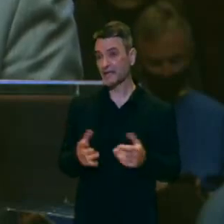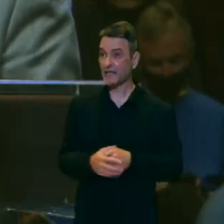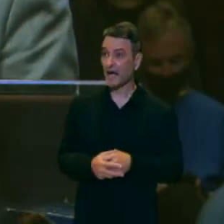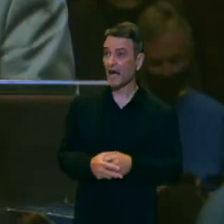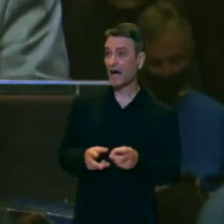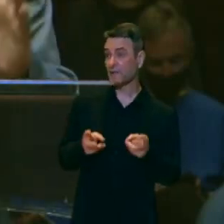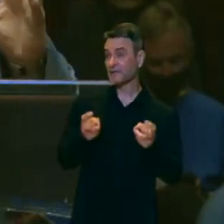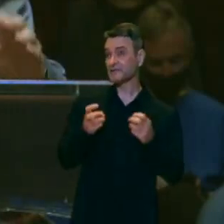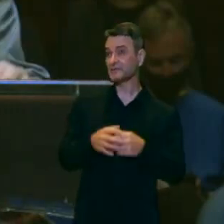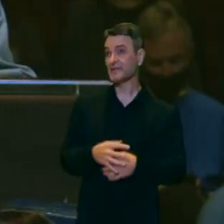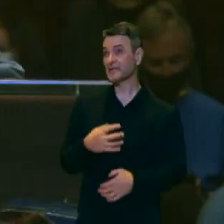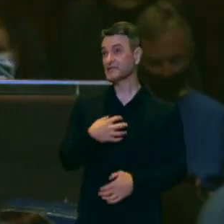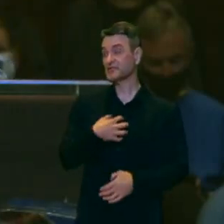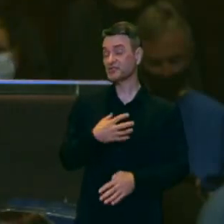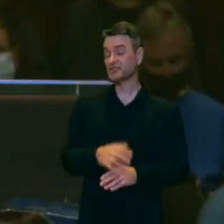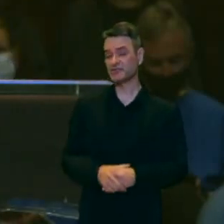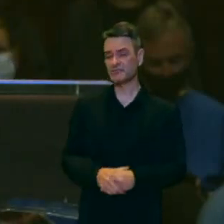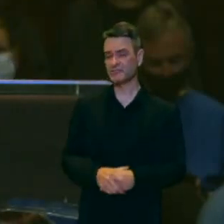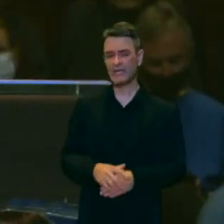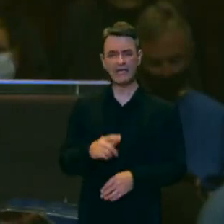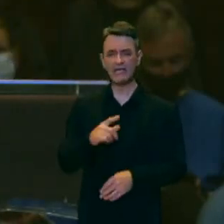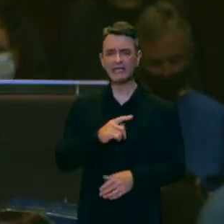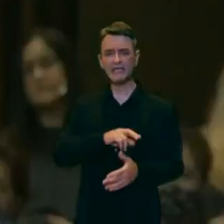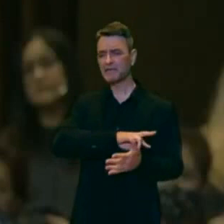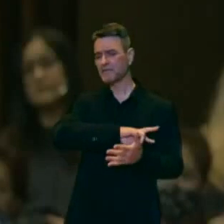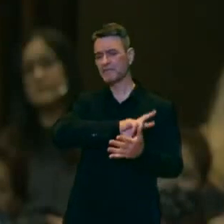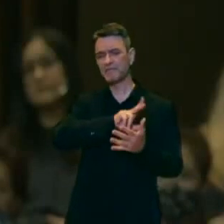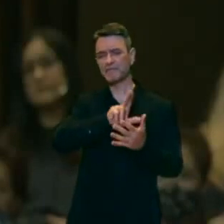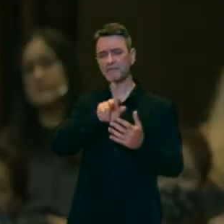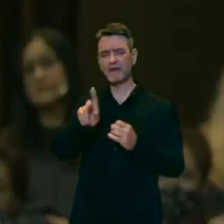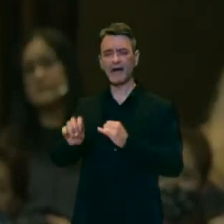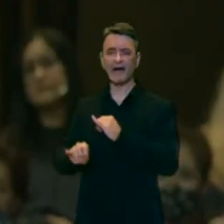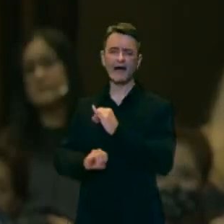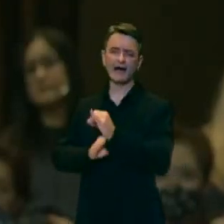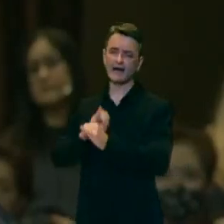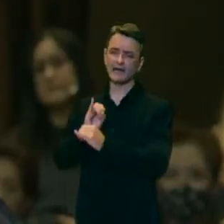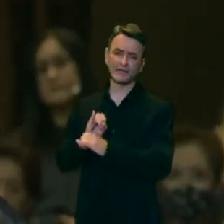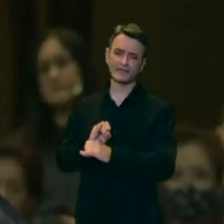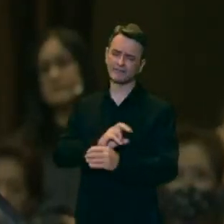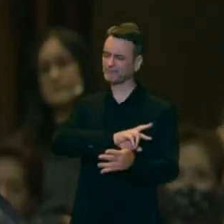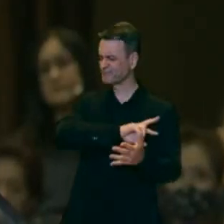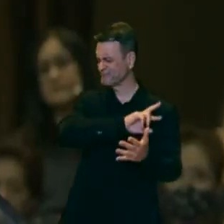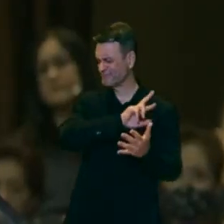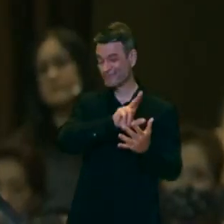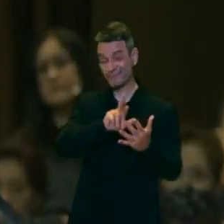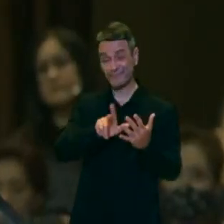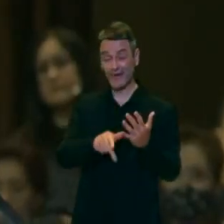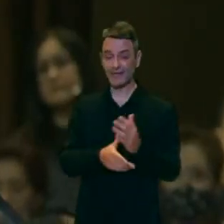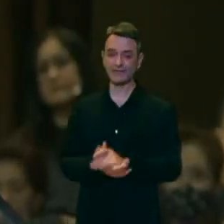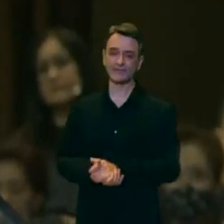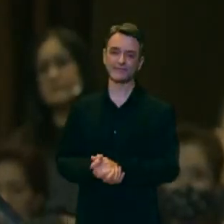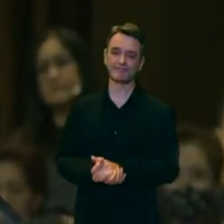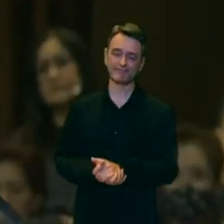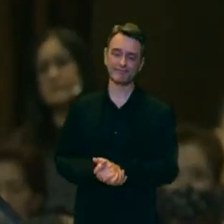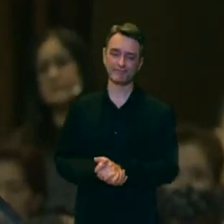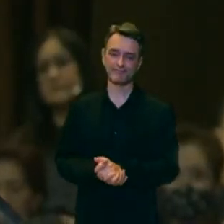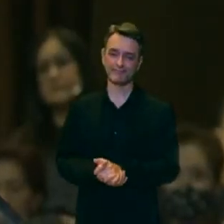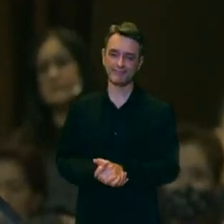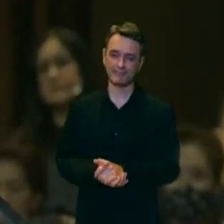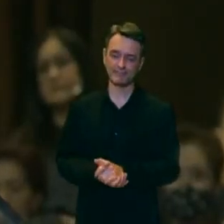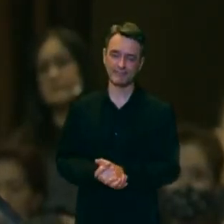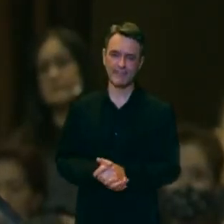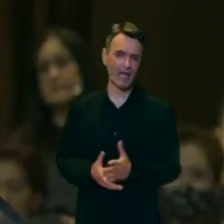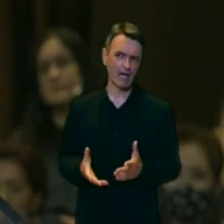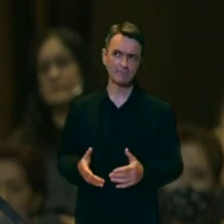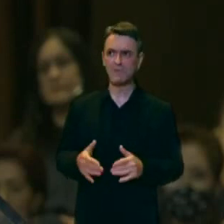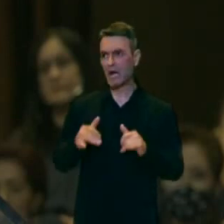Cuidado, está cheio deles na internet. Está cheio. Gente que vai dizer para